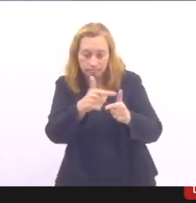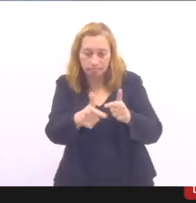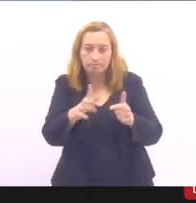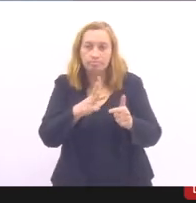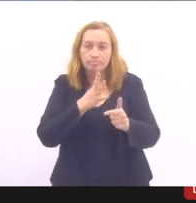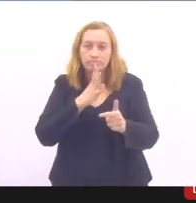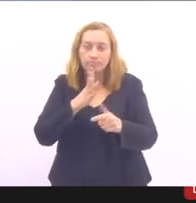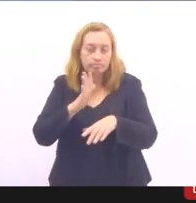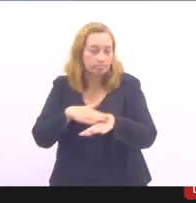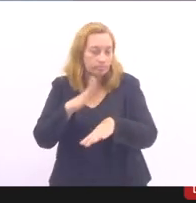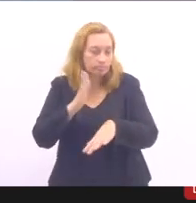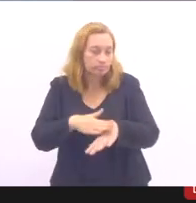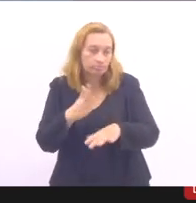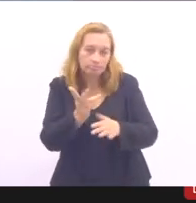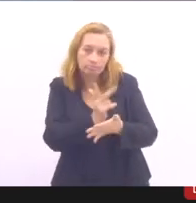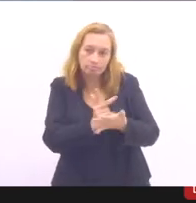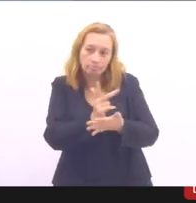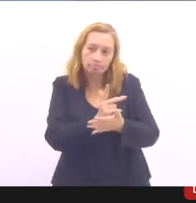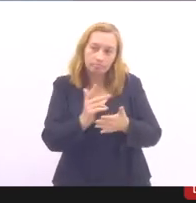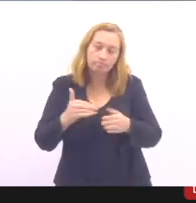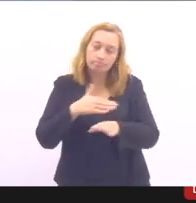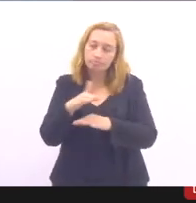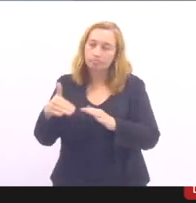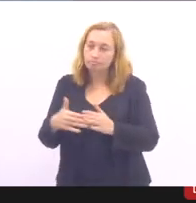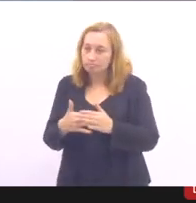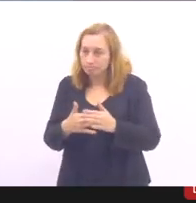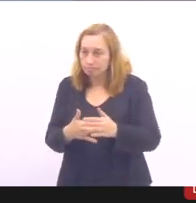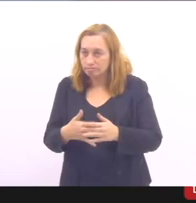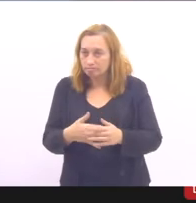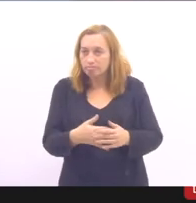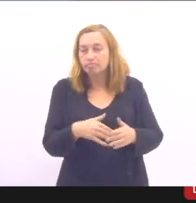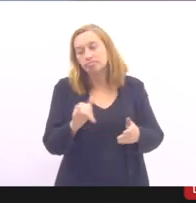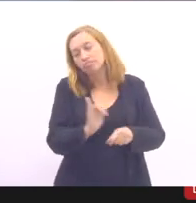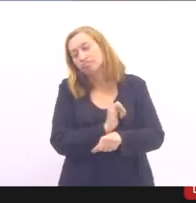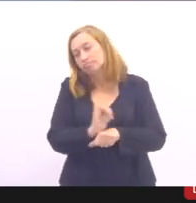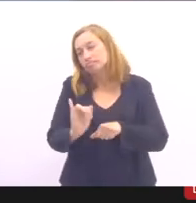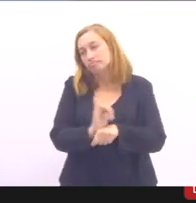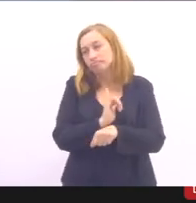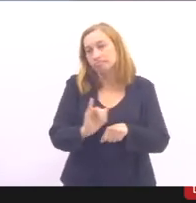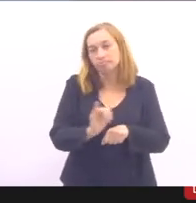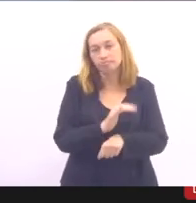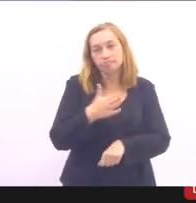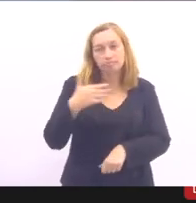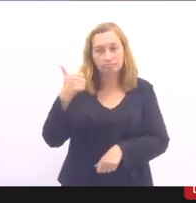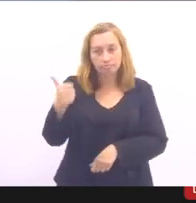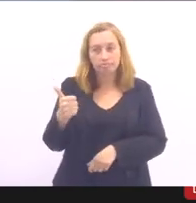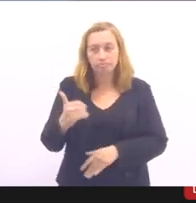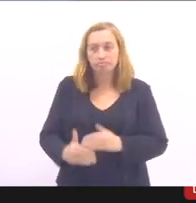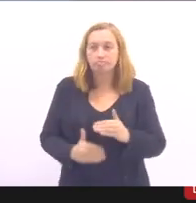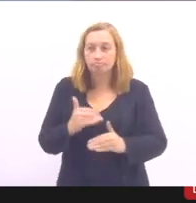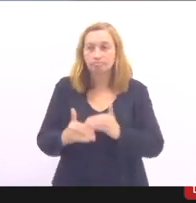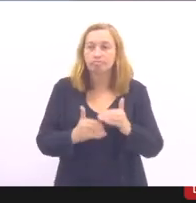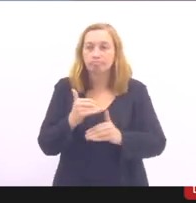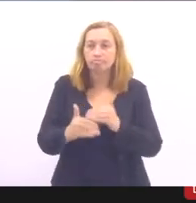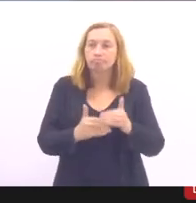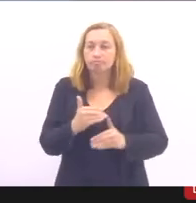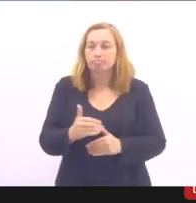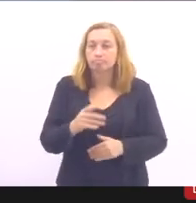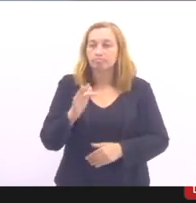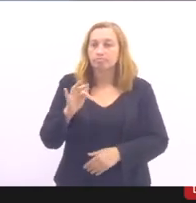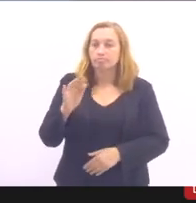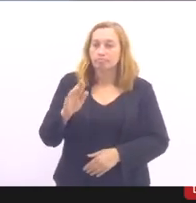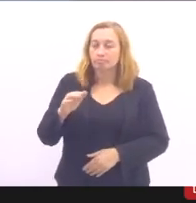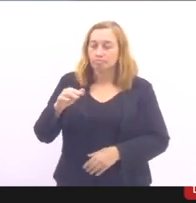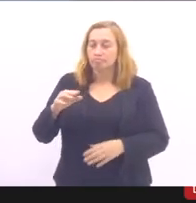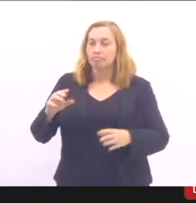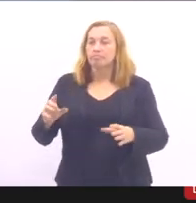vêm sendo desenhadas por todos os atores e tentar buscar uma estratégia comum para desenvolver o tema aqui dentro